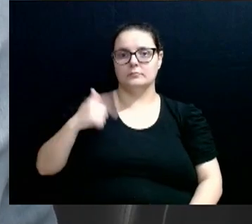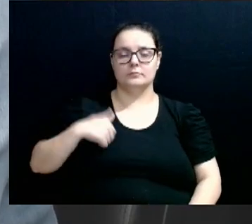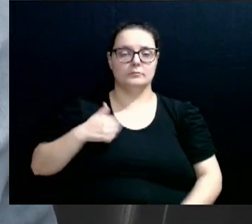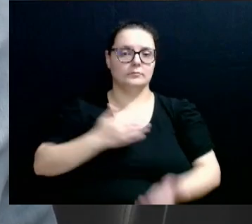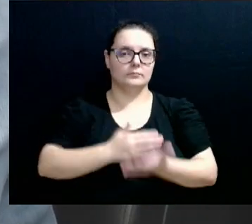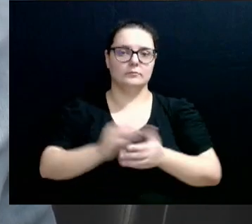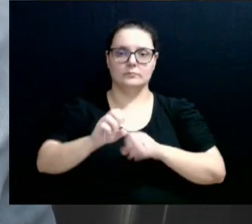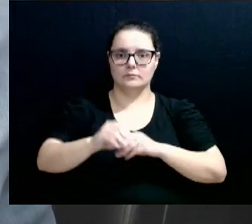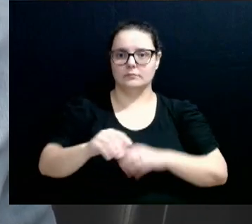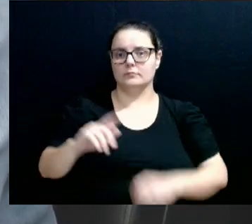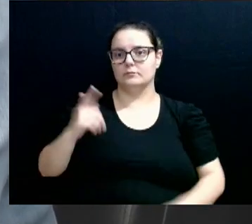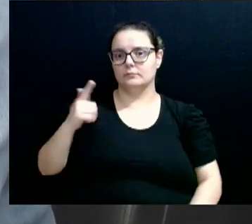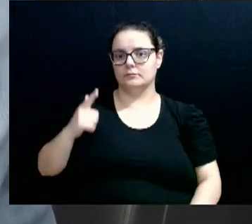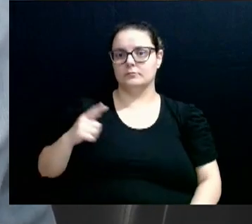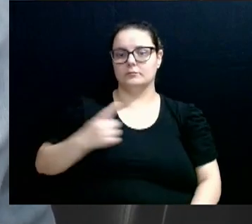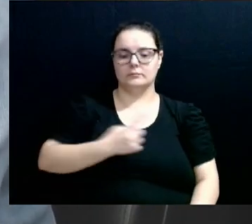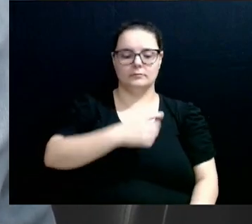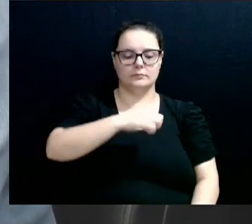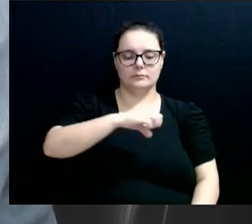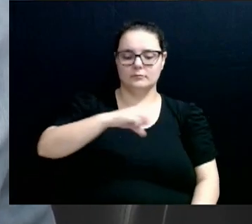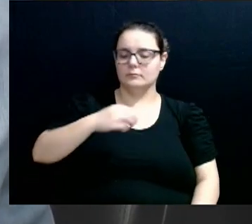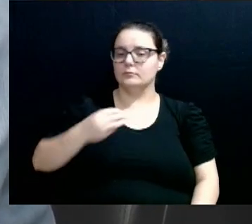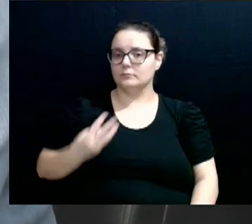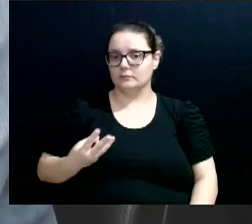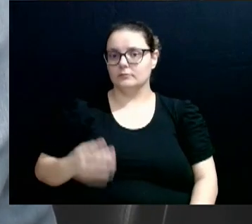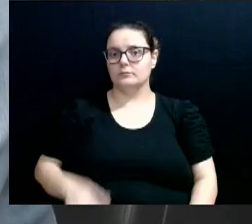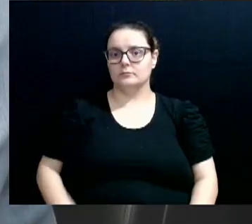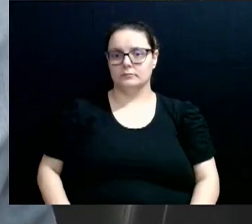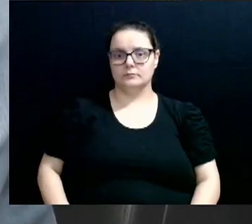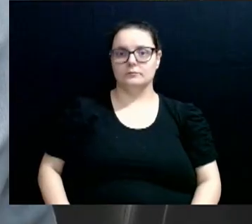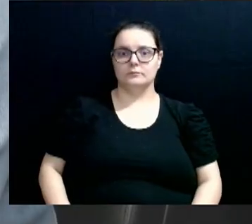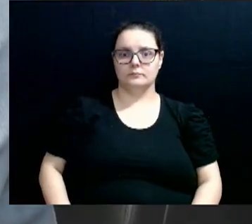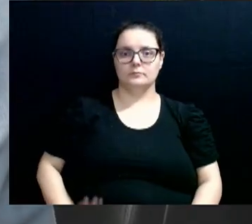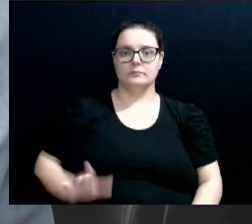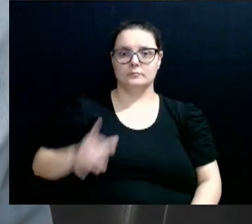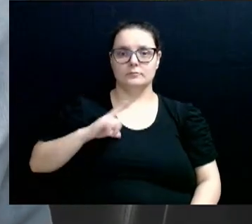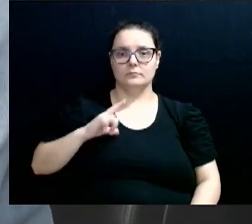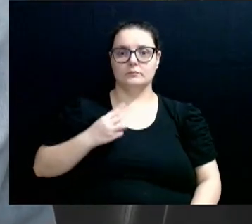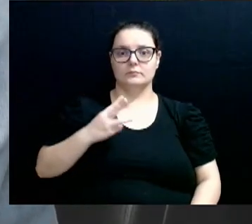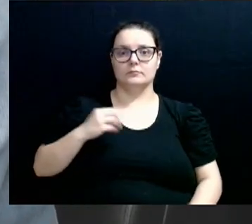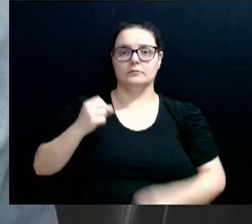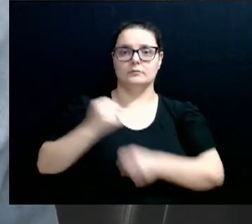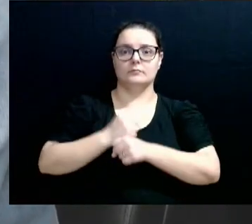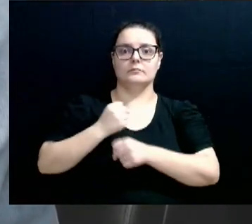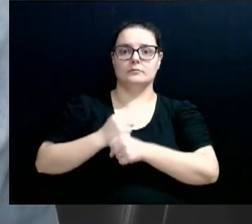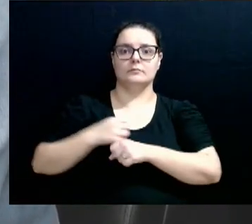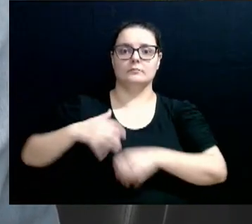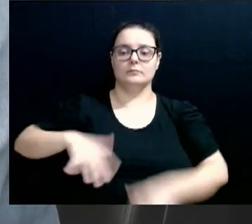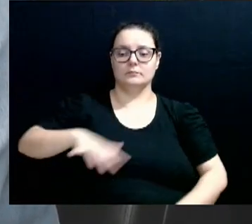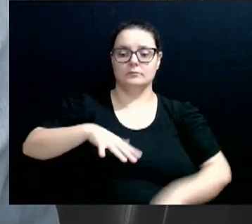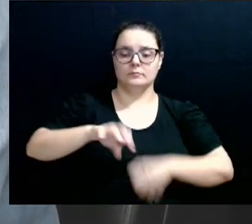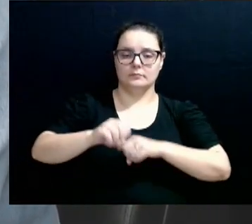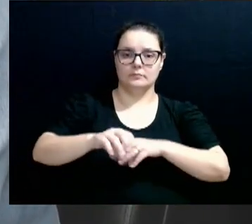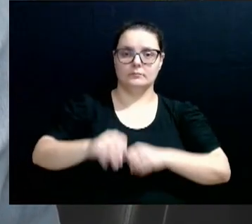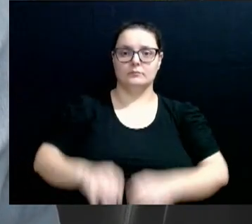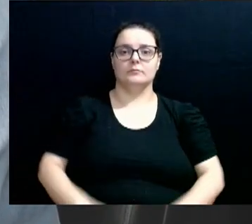logo em 93, né? Tanto que eu já tenho aí mais de 30 anos de carreira, né, na educação.